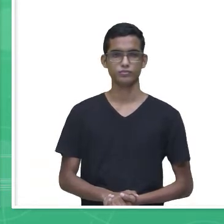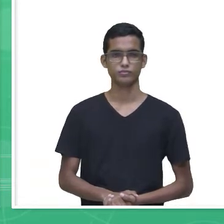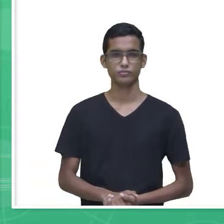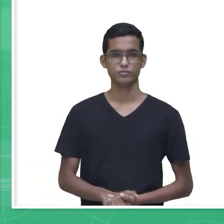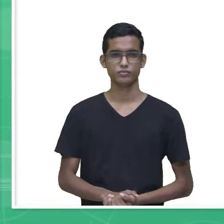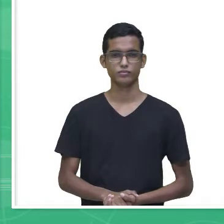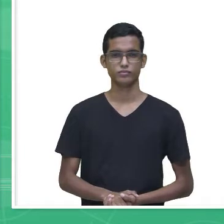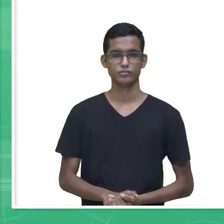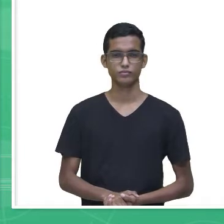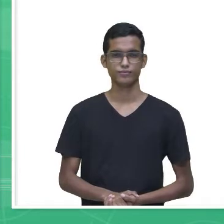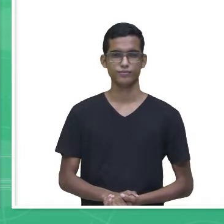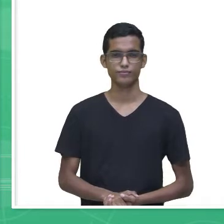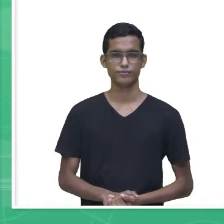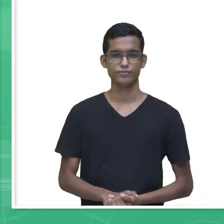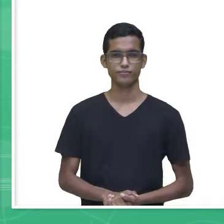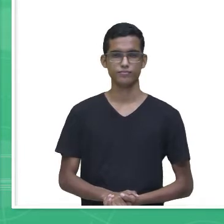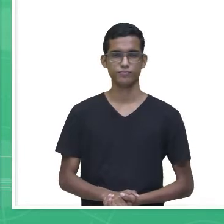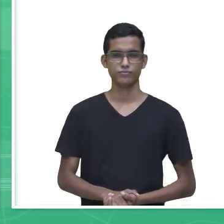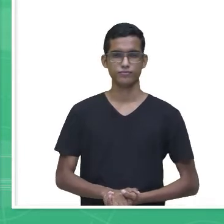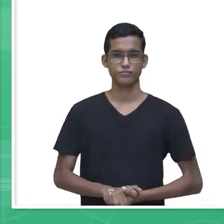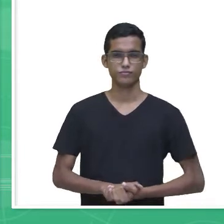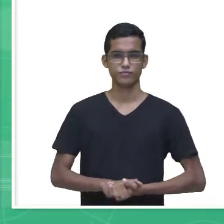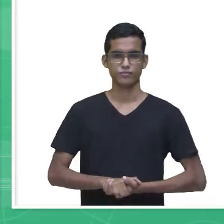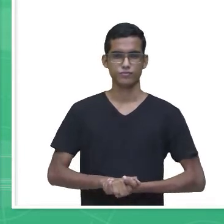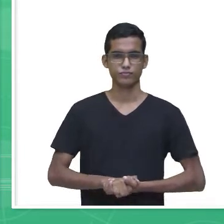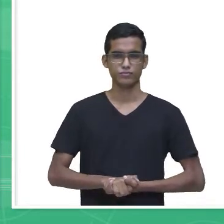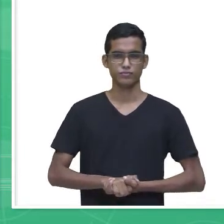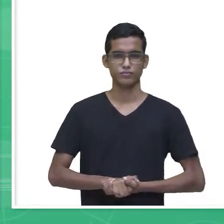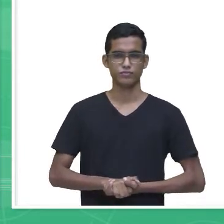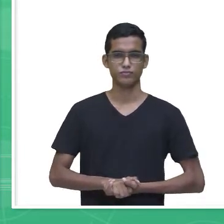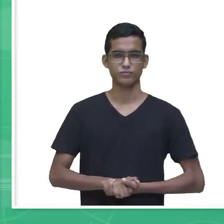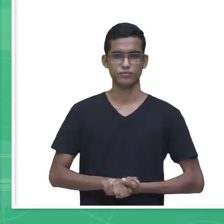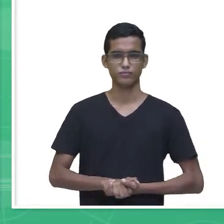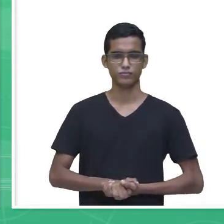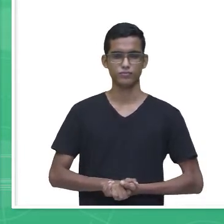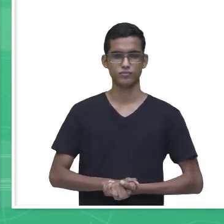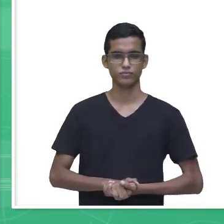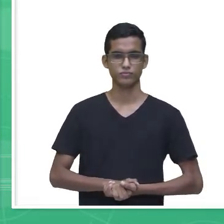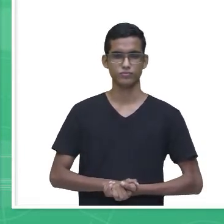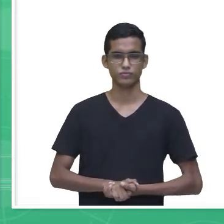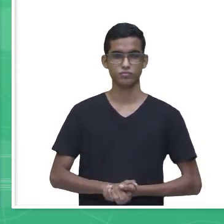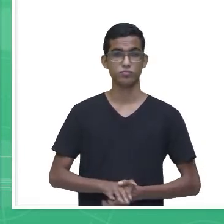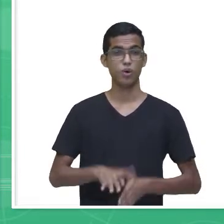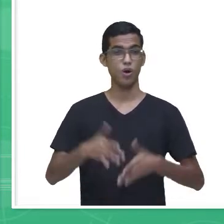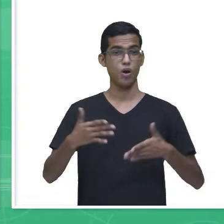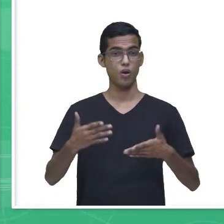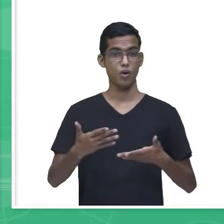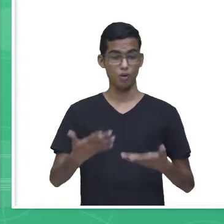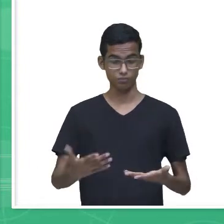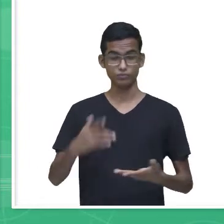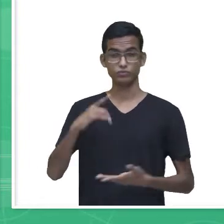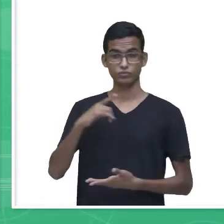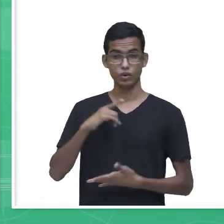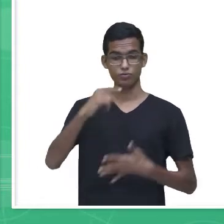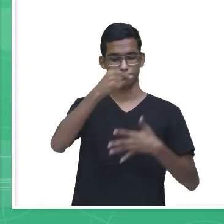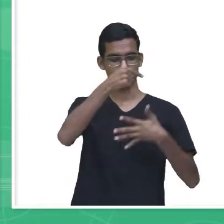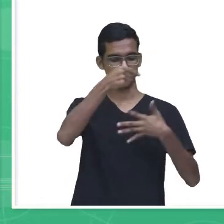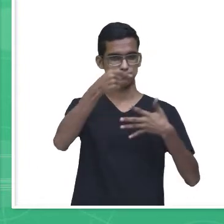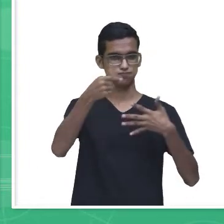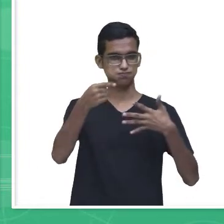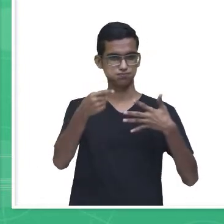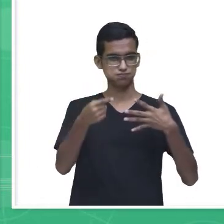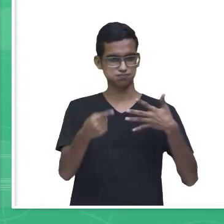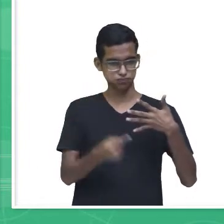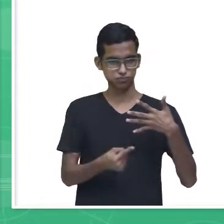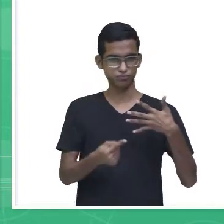quinta, el dinero de mi jefe he devolvido ayer. Aí nós temos os itens, as alternativas, melhor